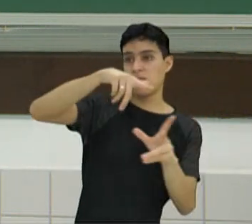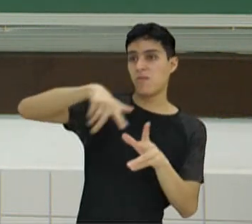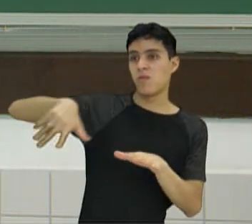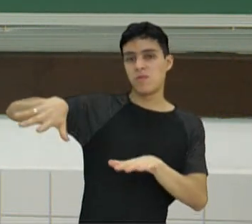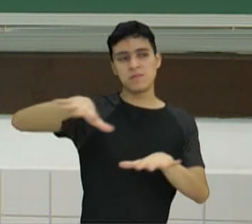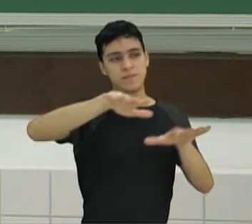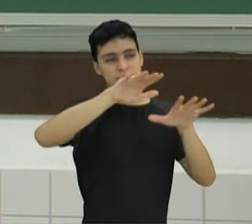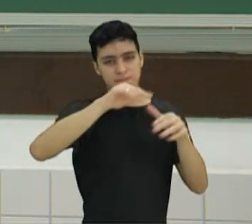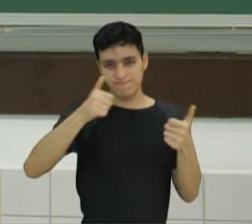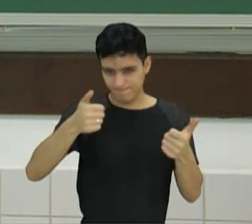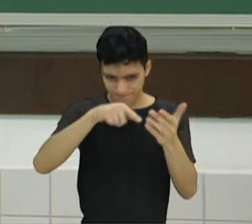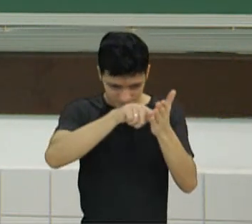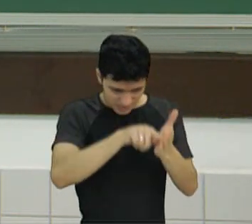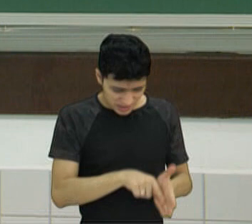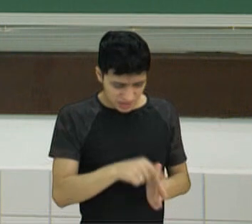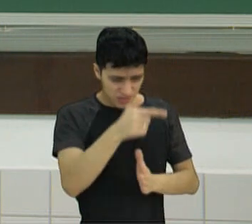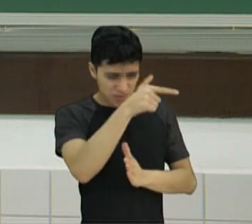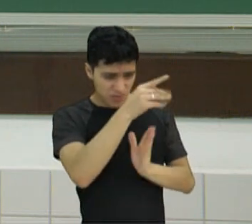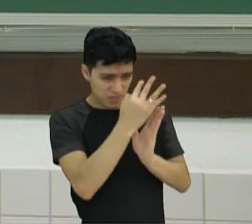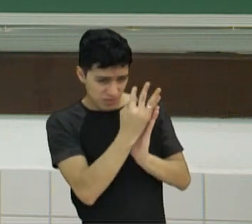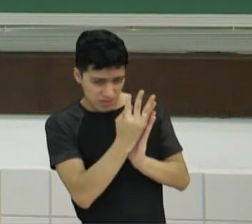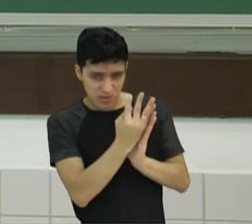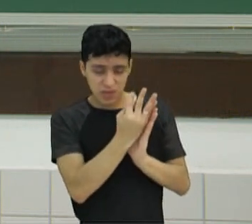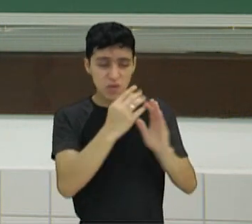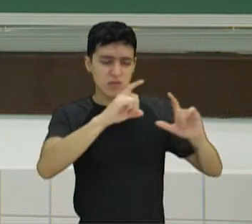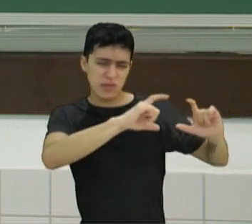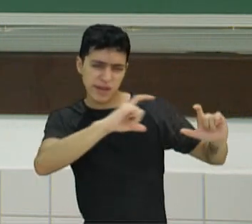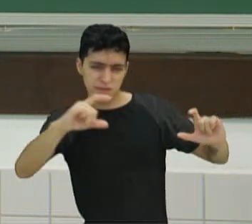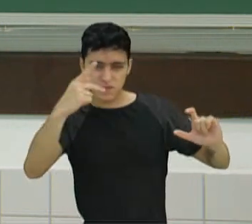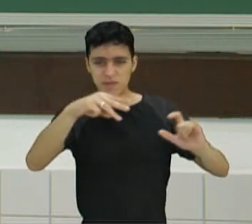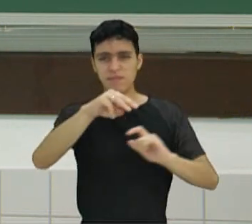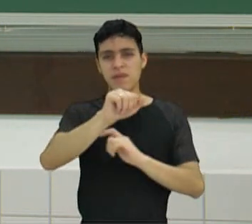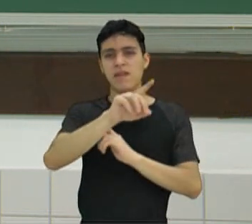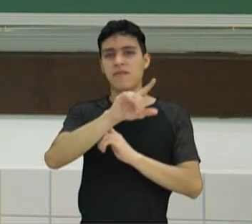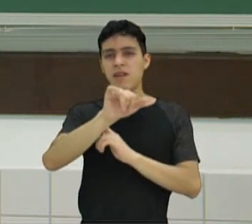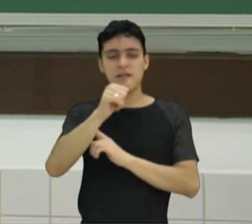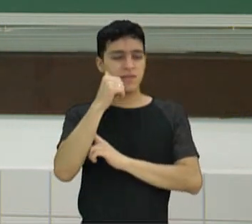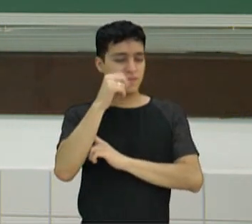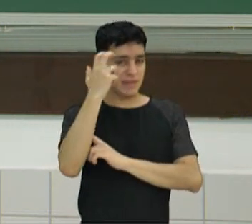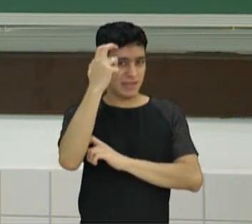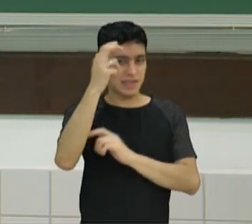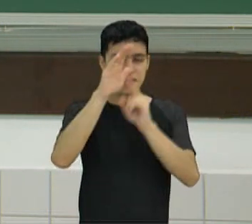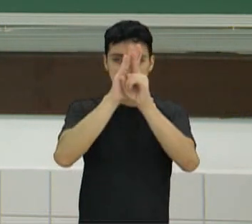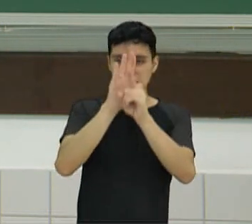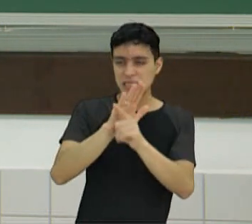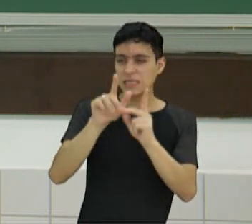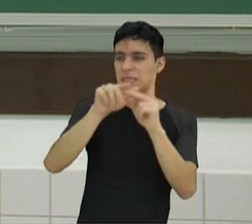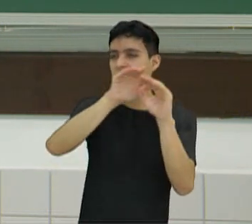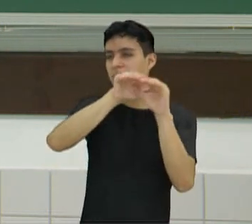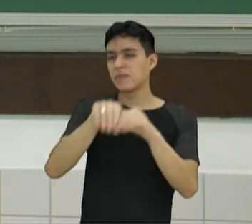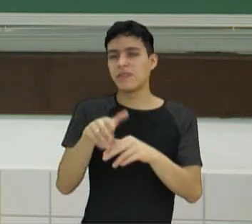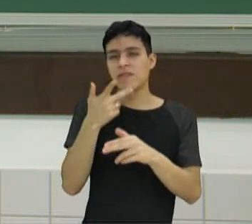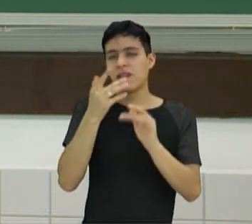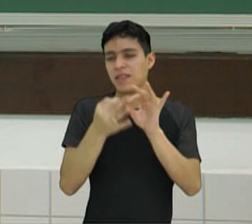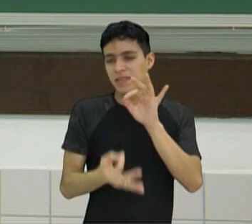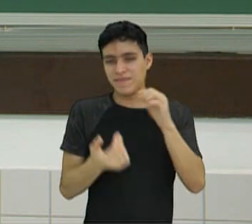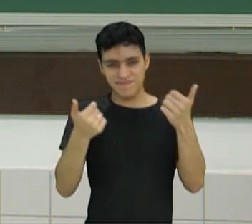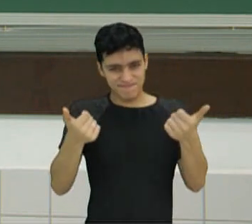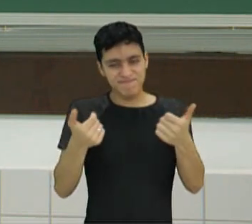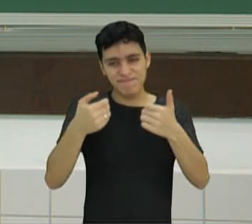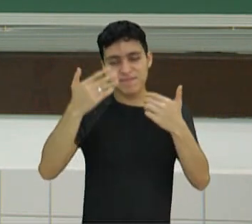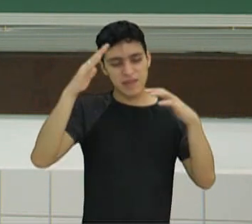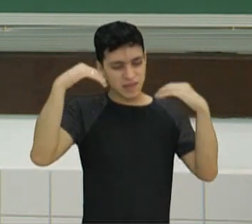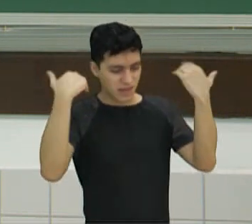pesquisem aí, busquem outros cartoons da Mafalda. Ela é incrível, inteligentíssima, questiona, fala bastante. Então, fica aqui a